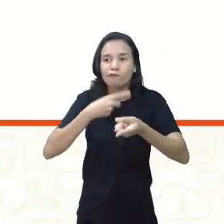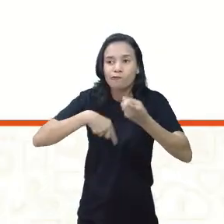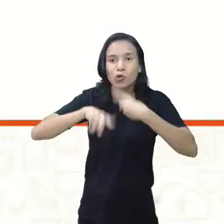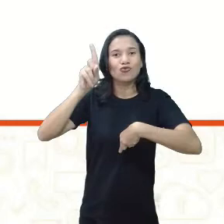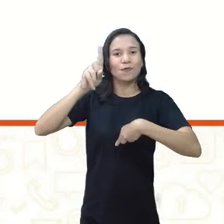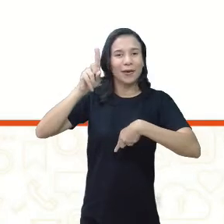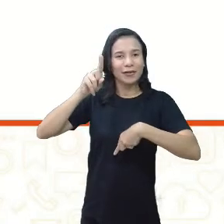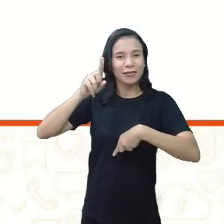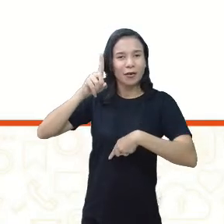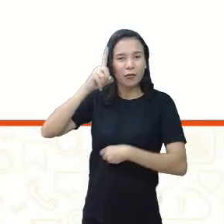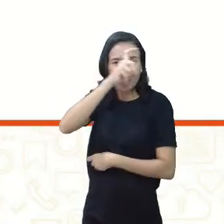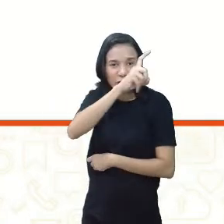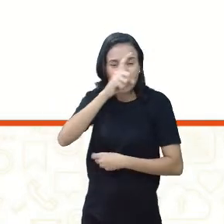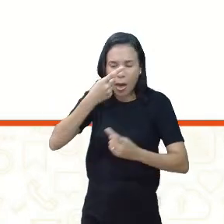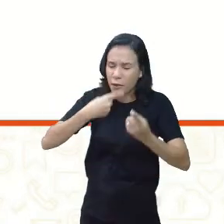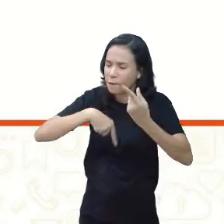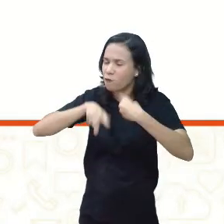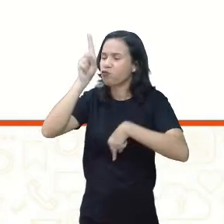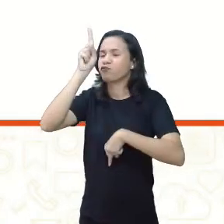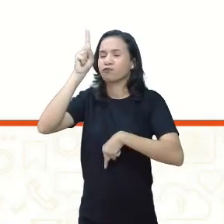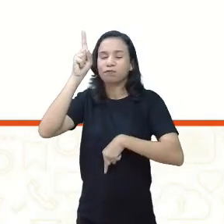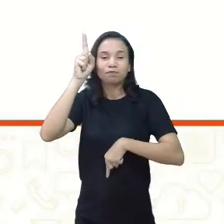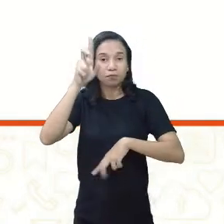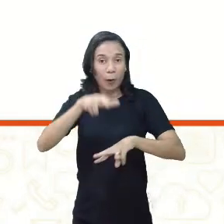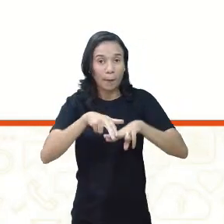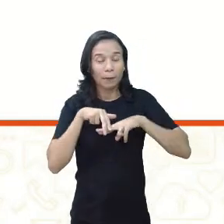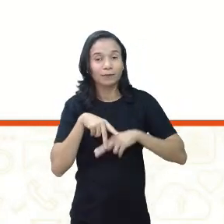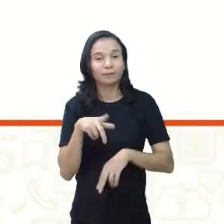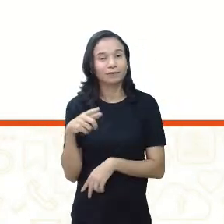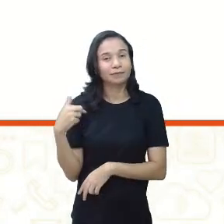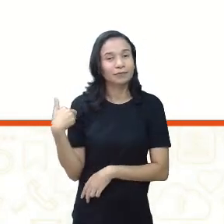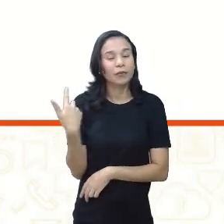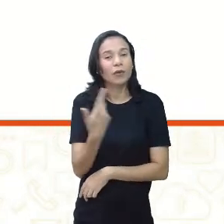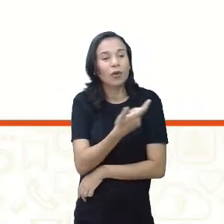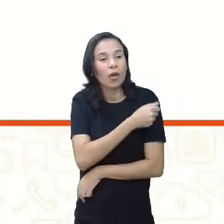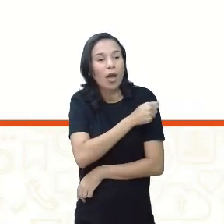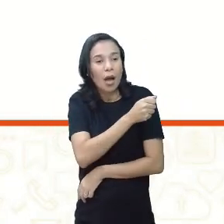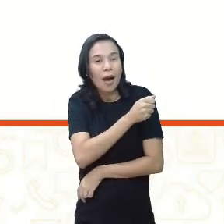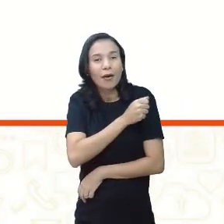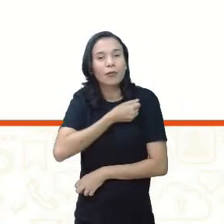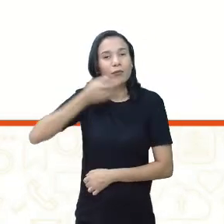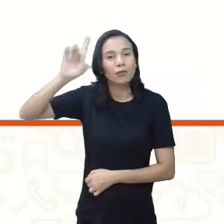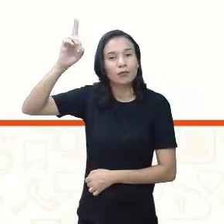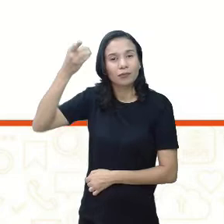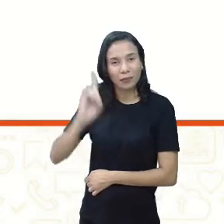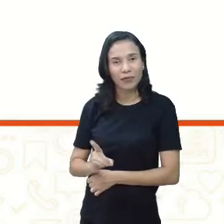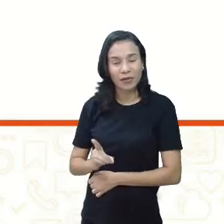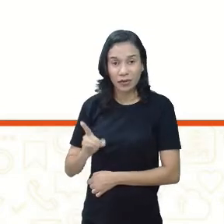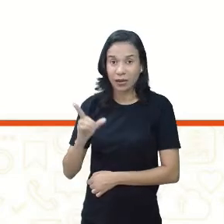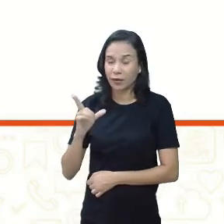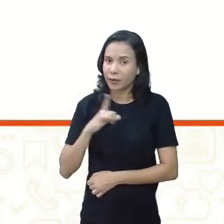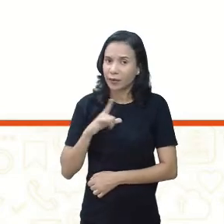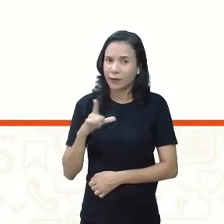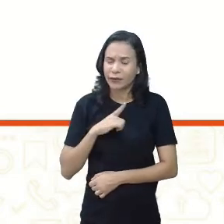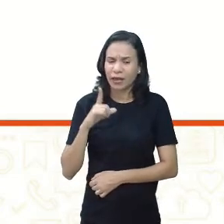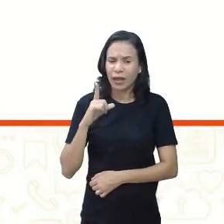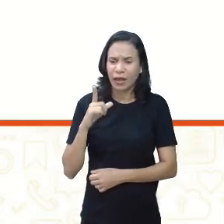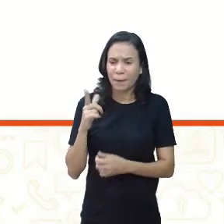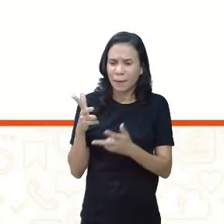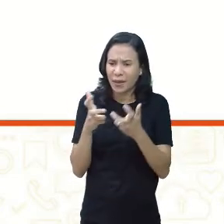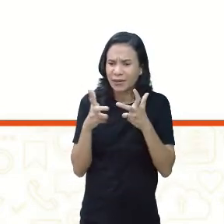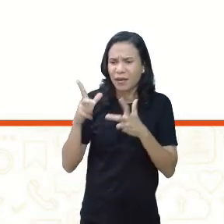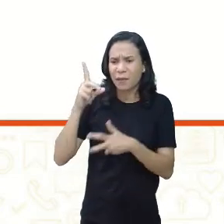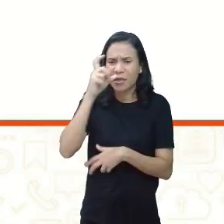superação dos obstáculos. Né? Muitas vezes, os estudantes com deficiência, eles têm dificuldades